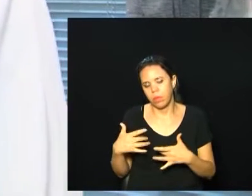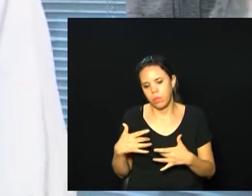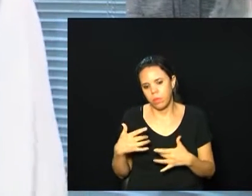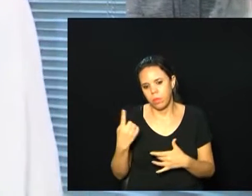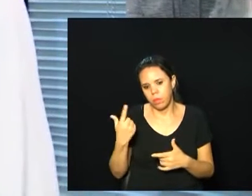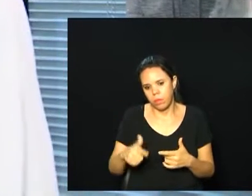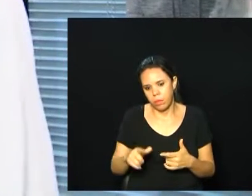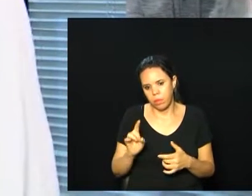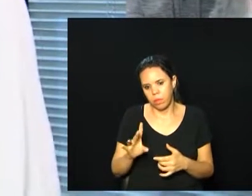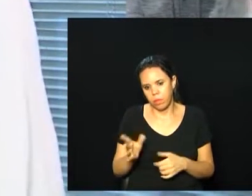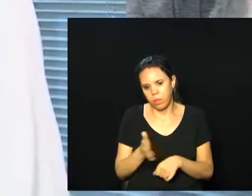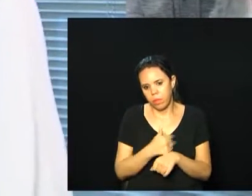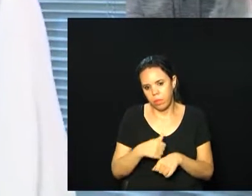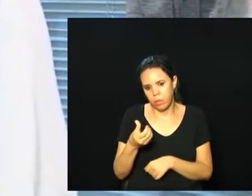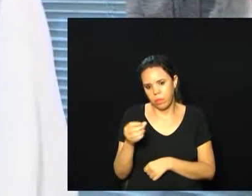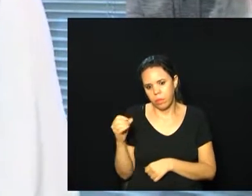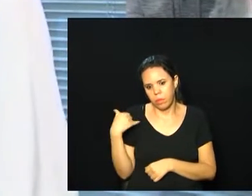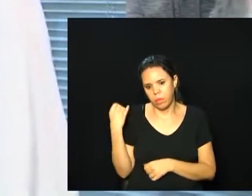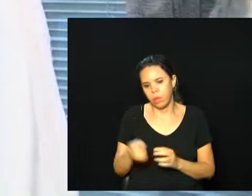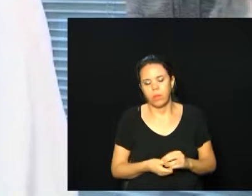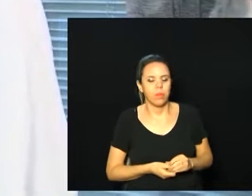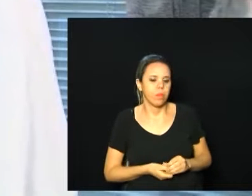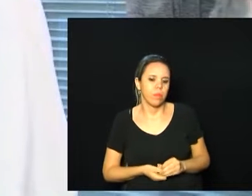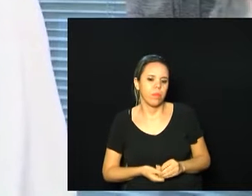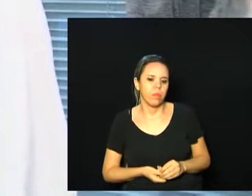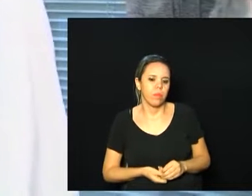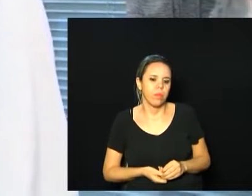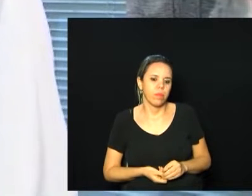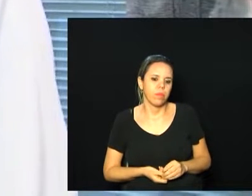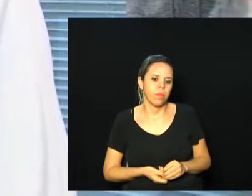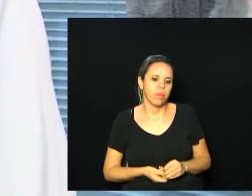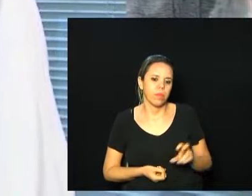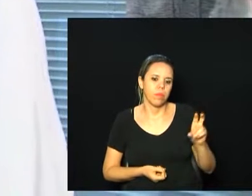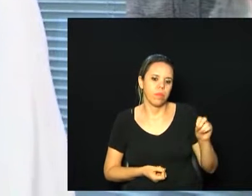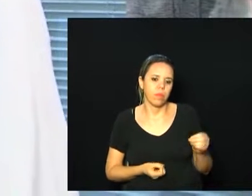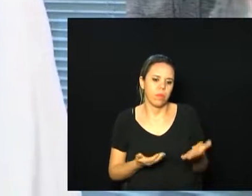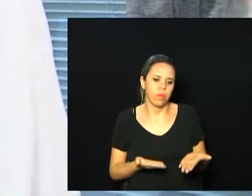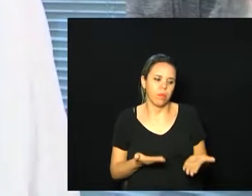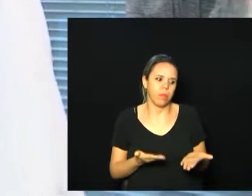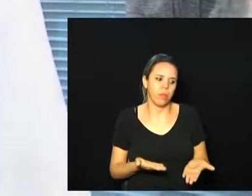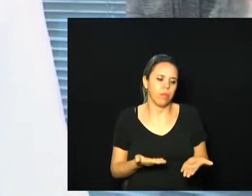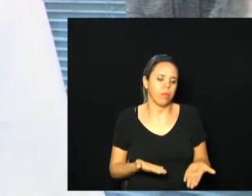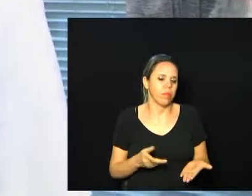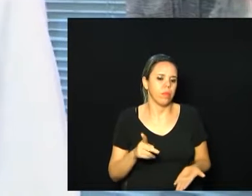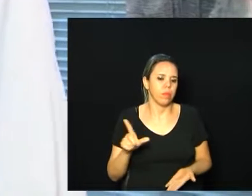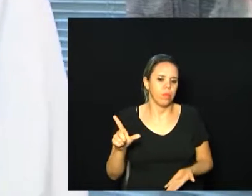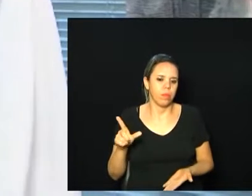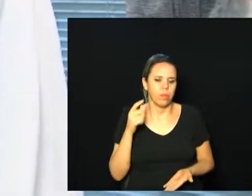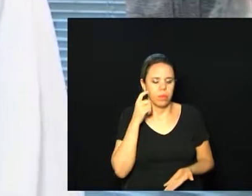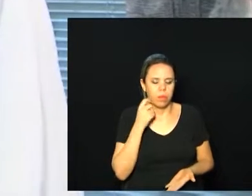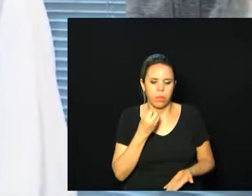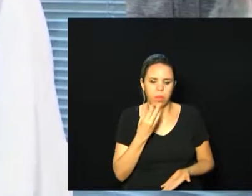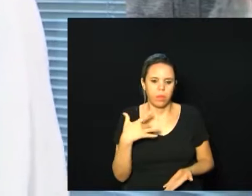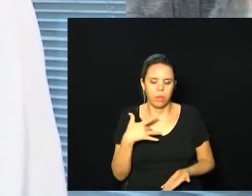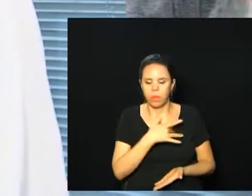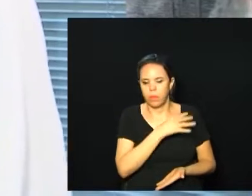uma vez antes dos 60 anos, né? O mínimo de 50 quilos, ter um bom estado